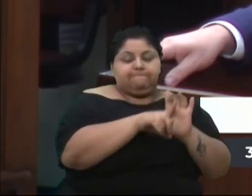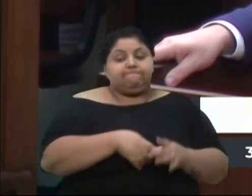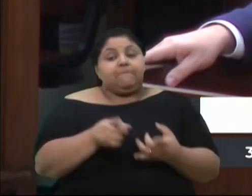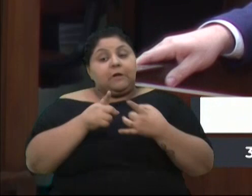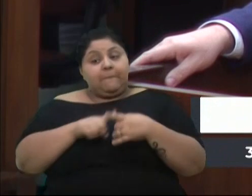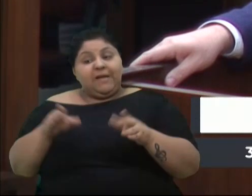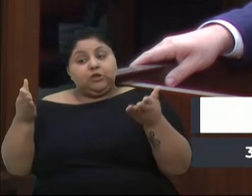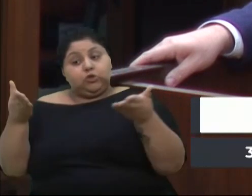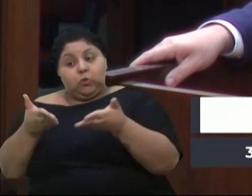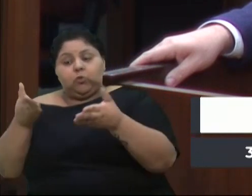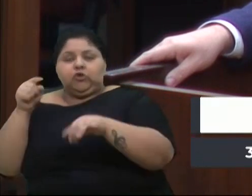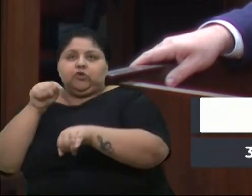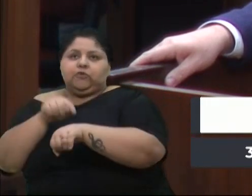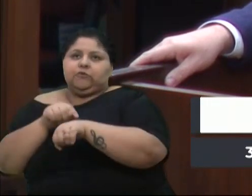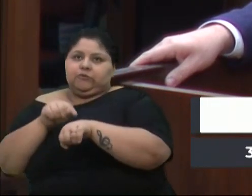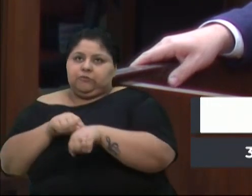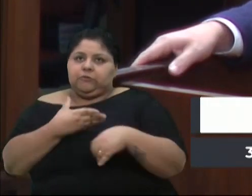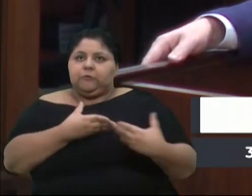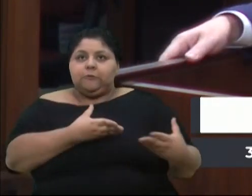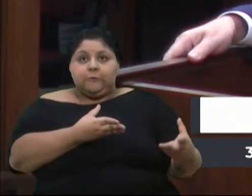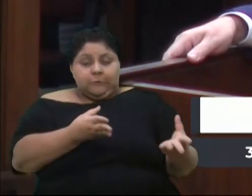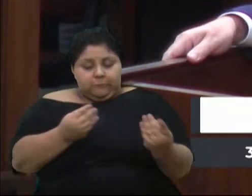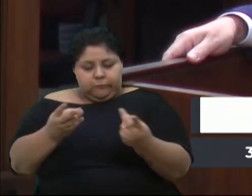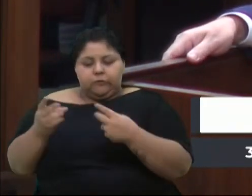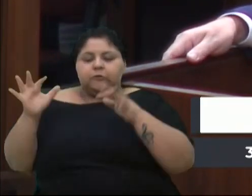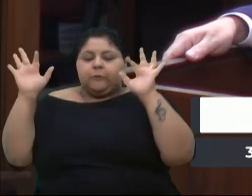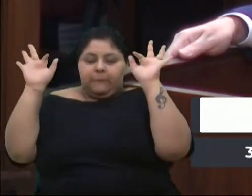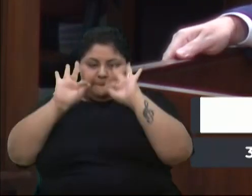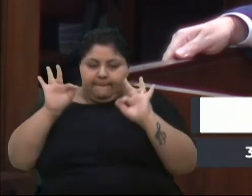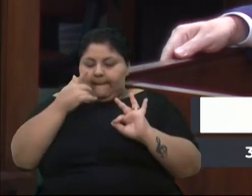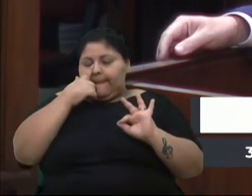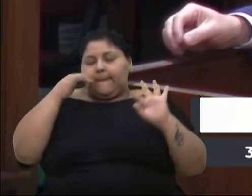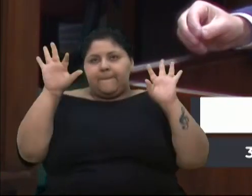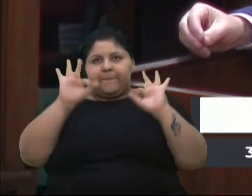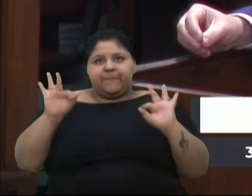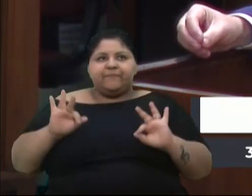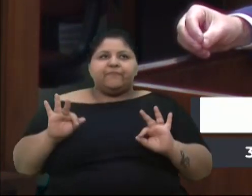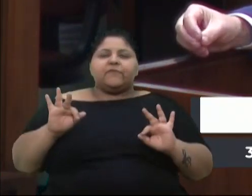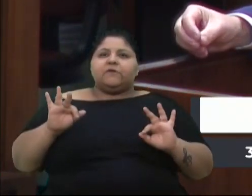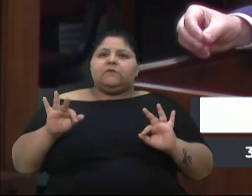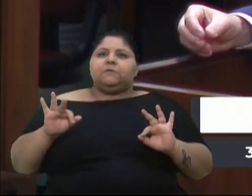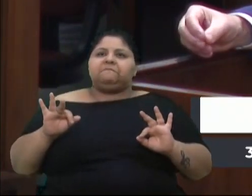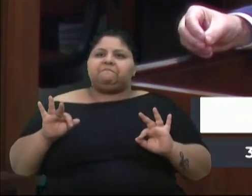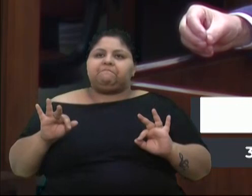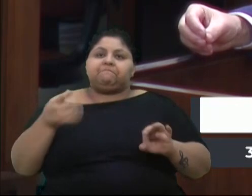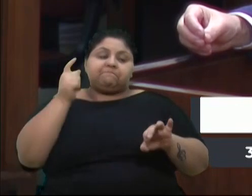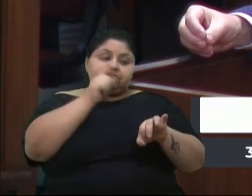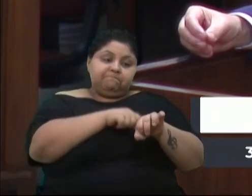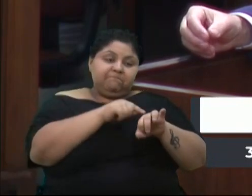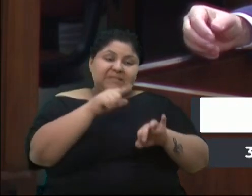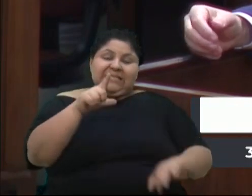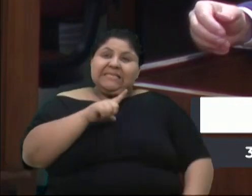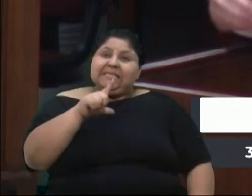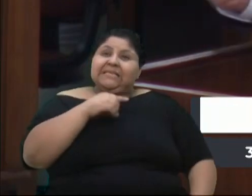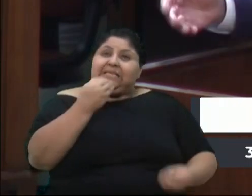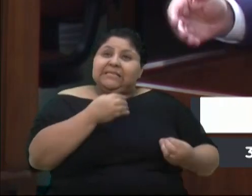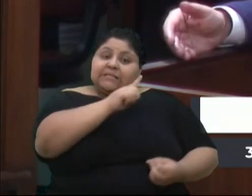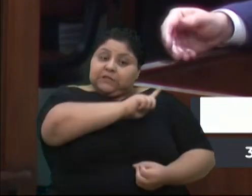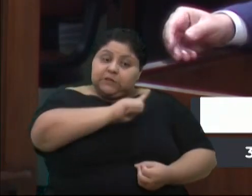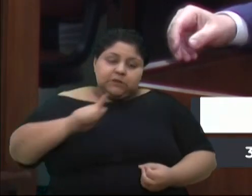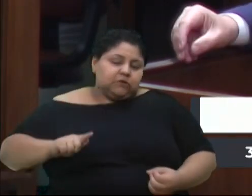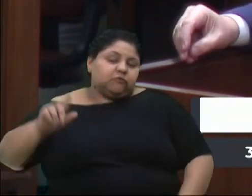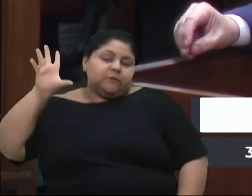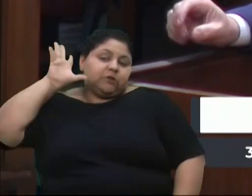num momento muito feliz, um momento onde se tem um governo que ouve